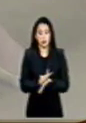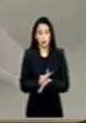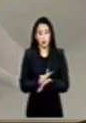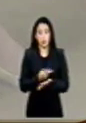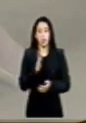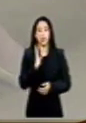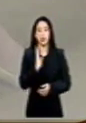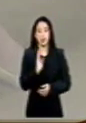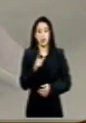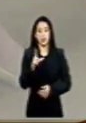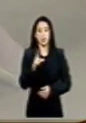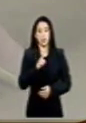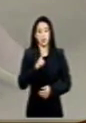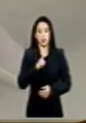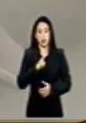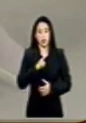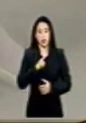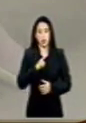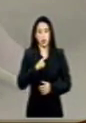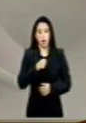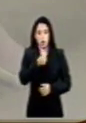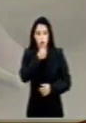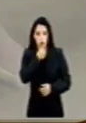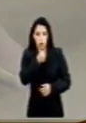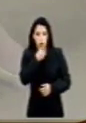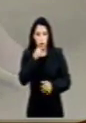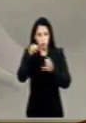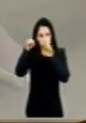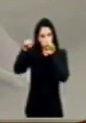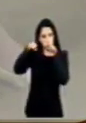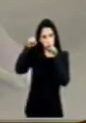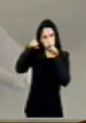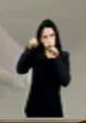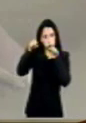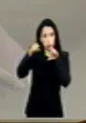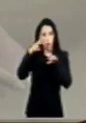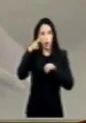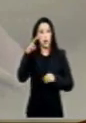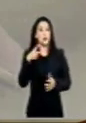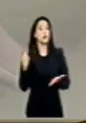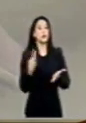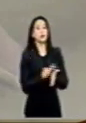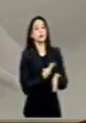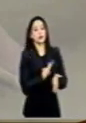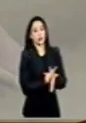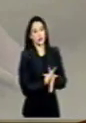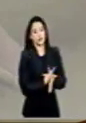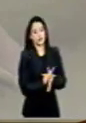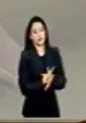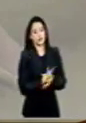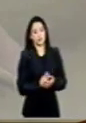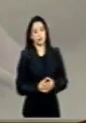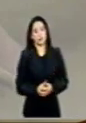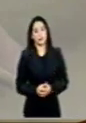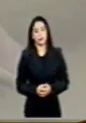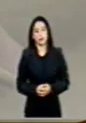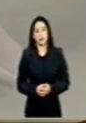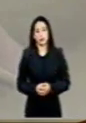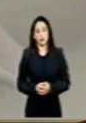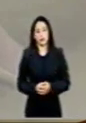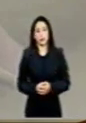tinham jornalistas aguardando para fazer a cobertura da operação. A